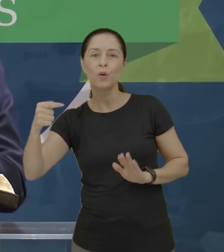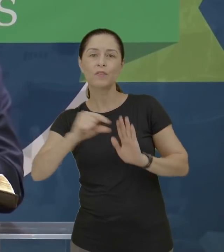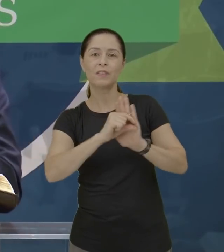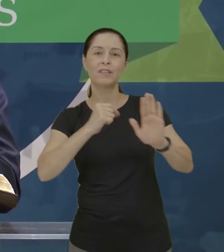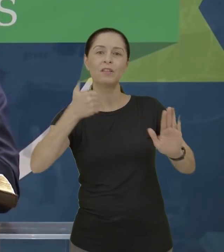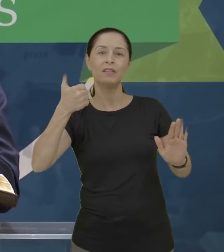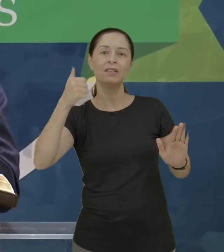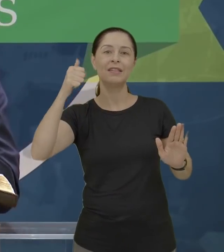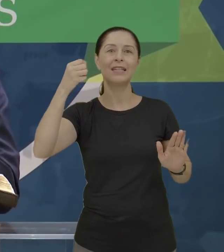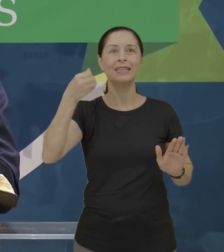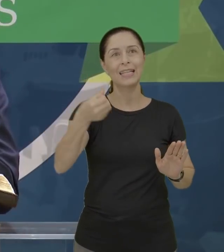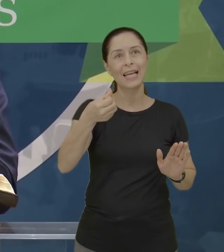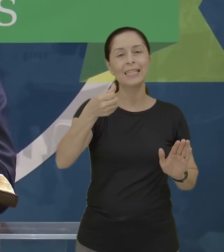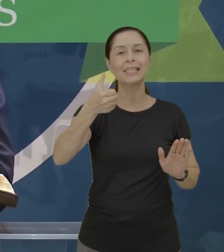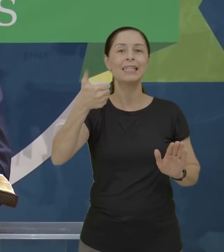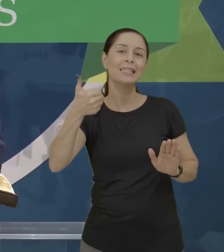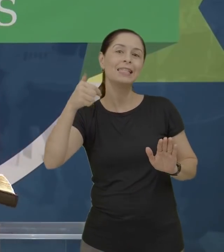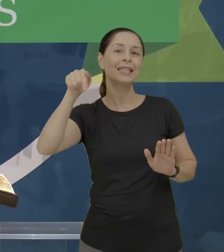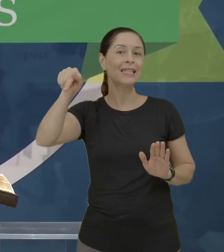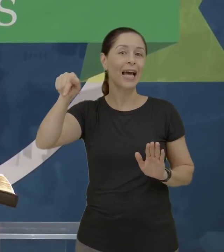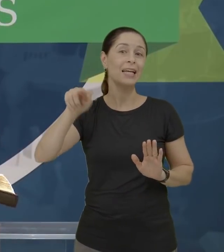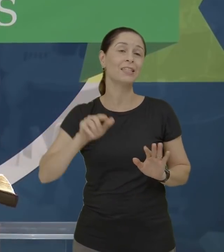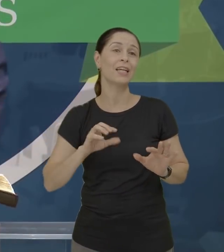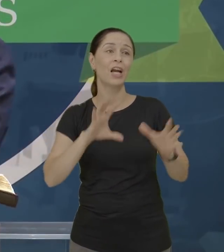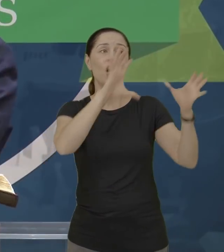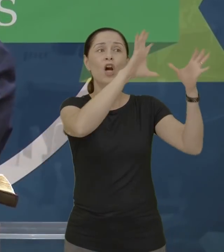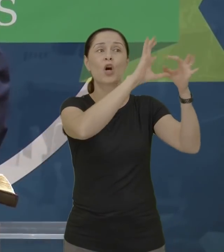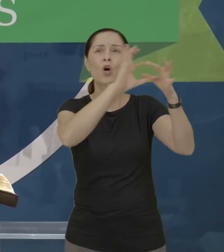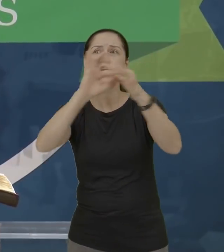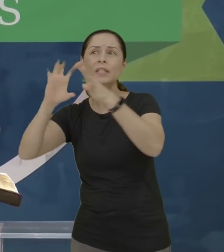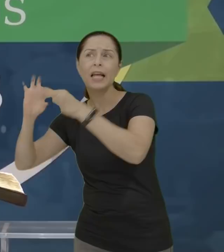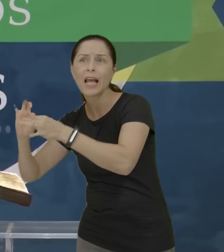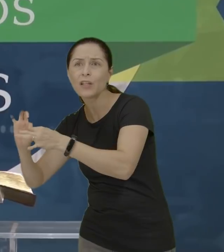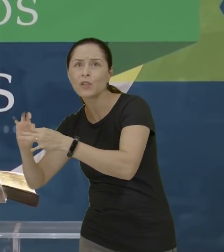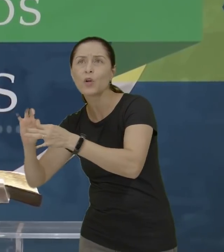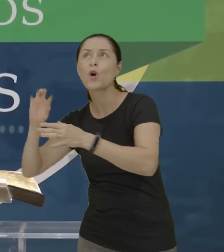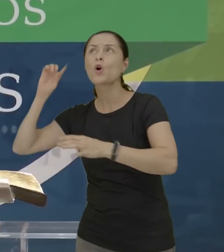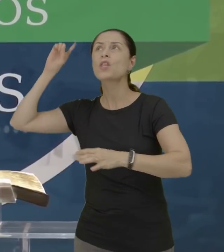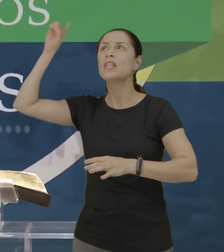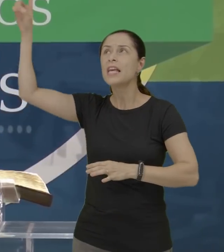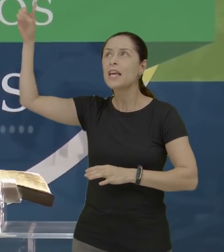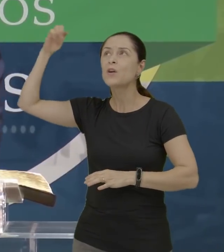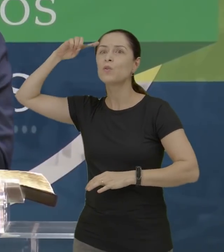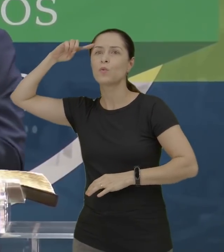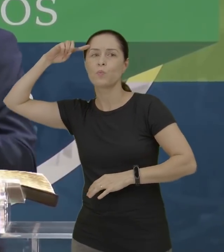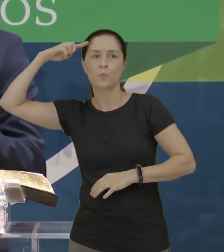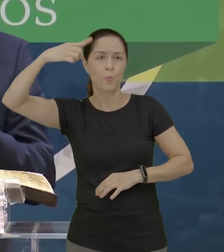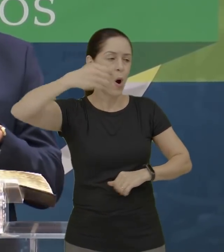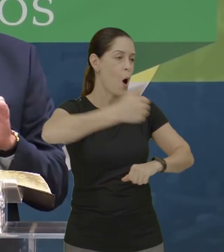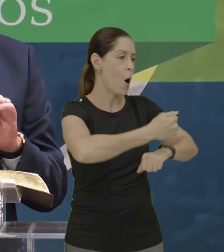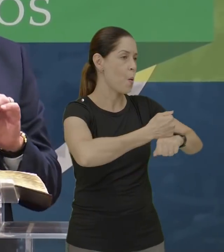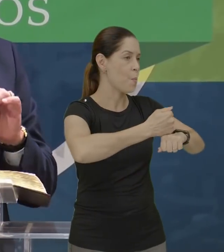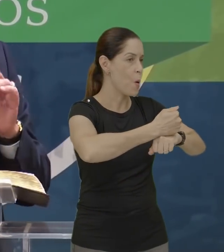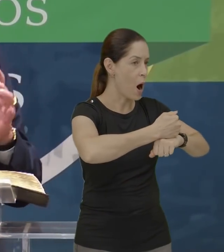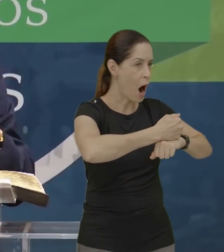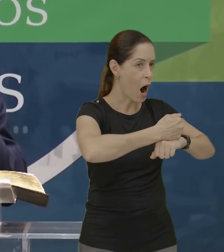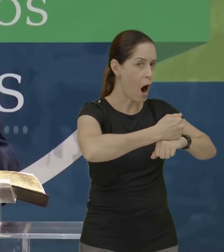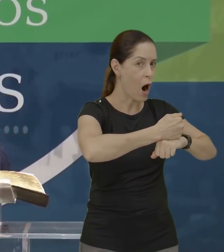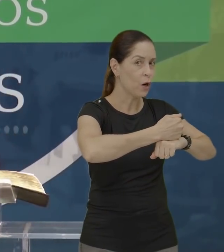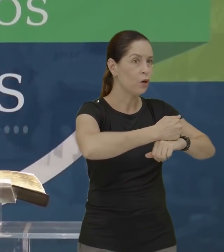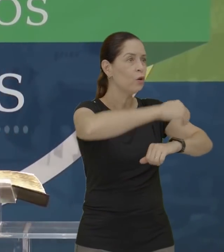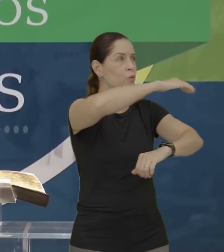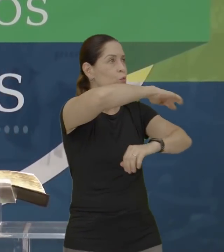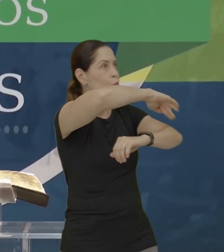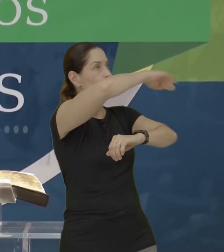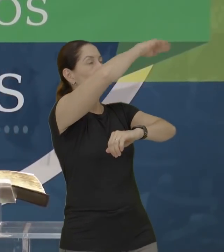contexto? Em que contexto? No contexto, quando Deus manda o Abraão ir a um monte